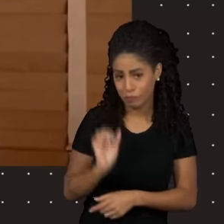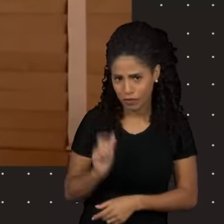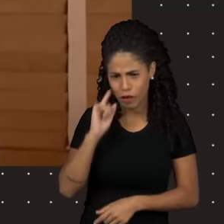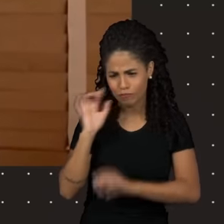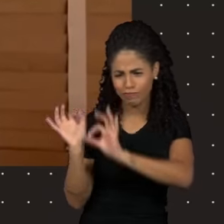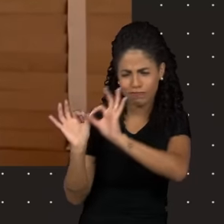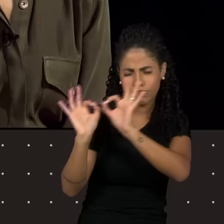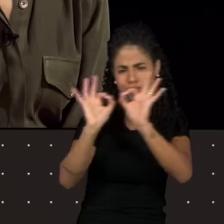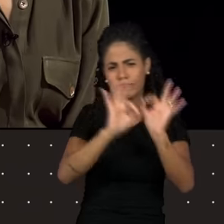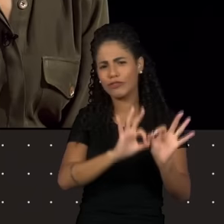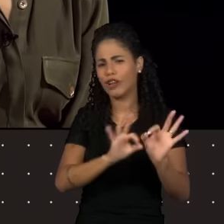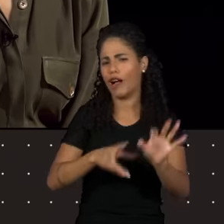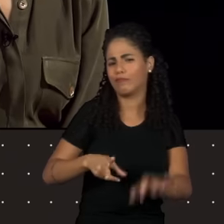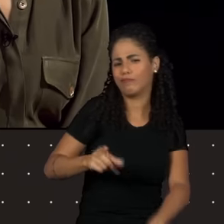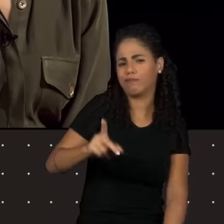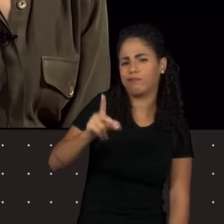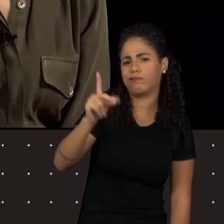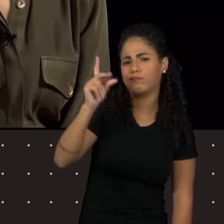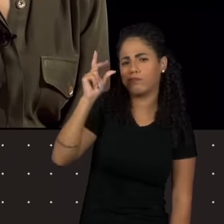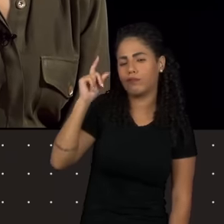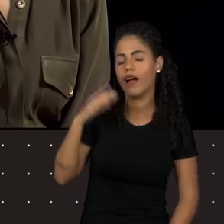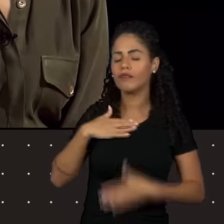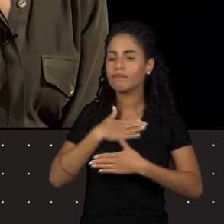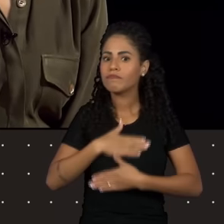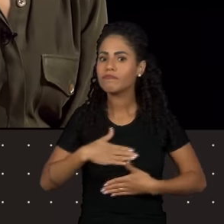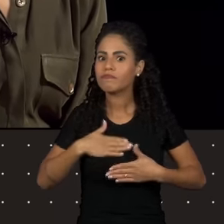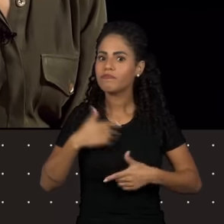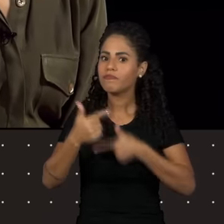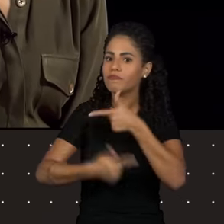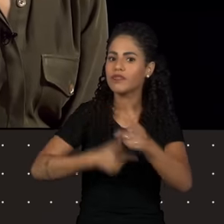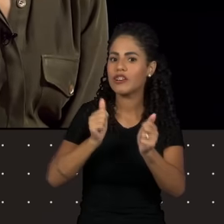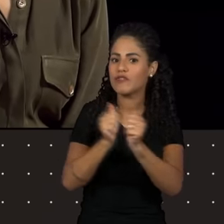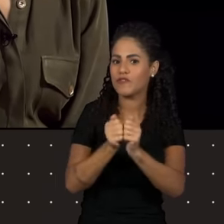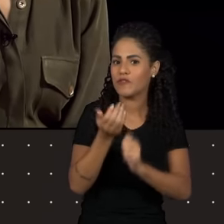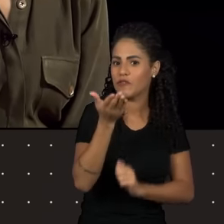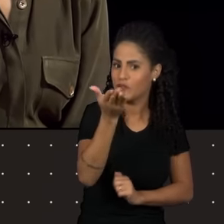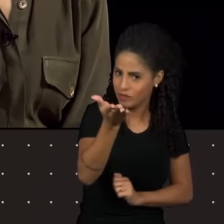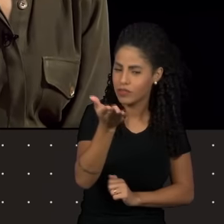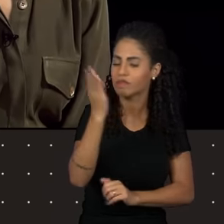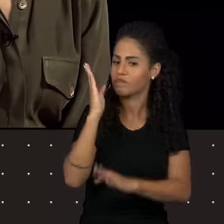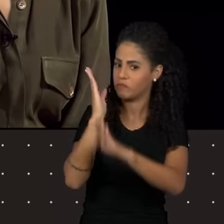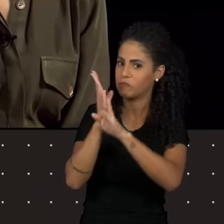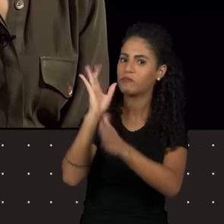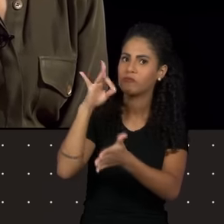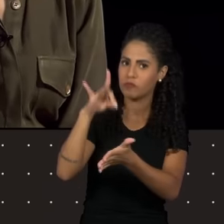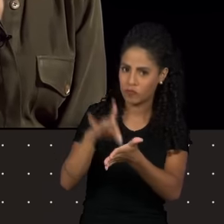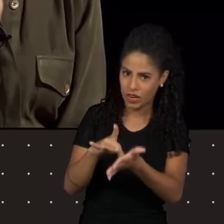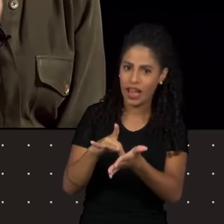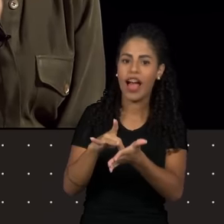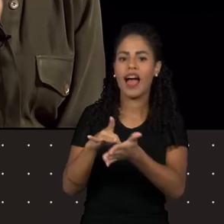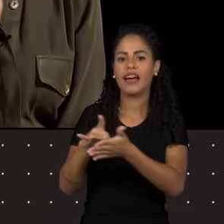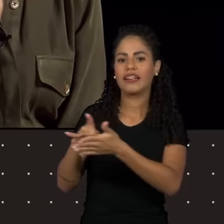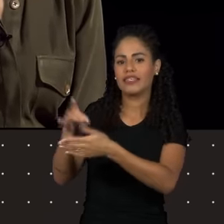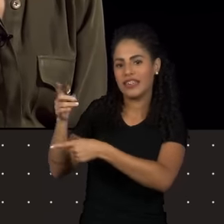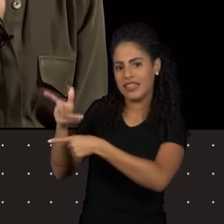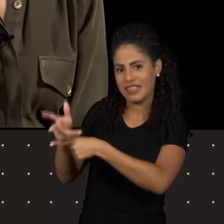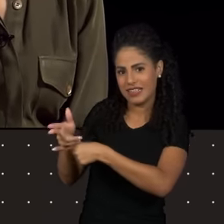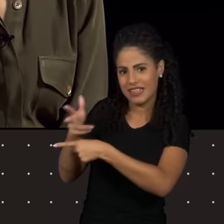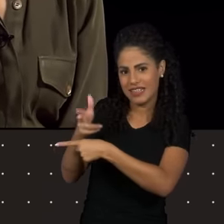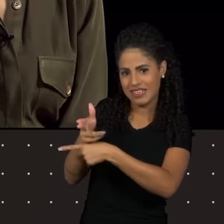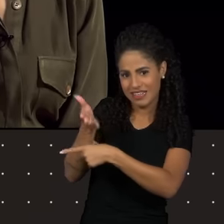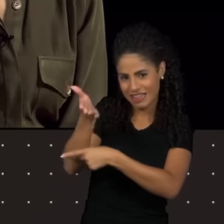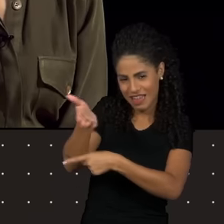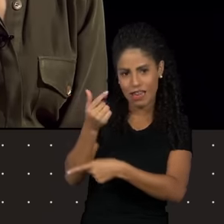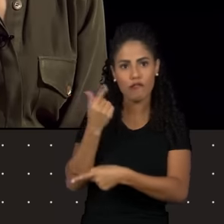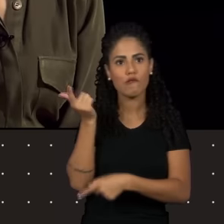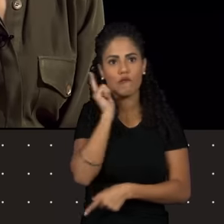acompanho há muito tempo. Tinha muita vontade de trabalhar com você, até a gente se encontrar no Bom Dia, Verônica.